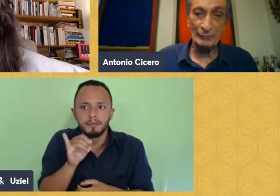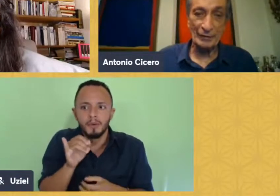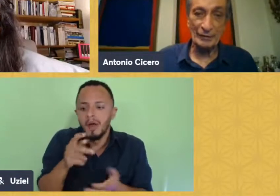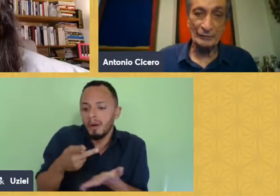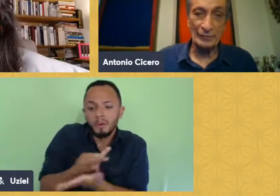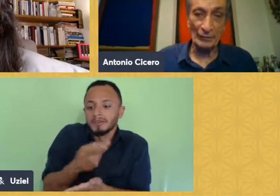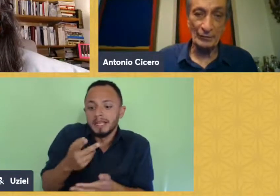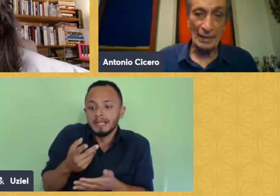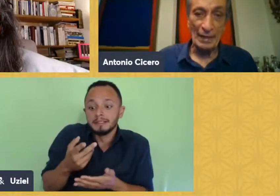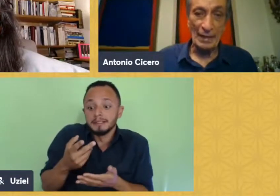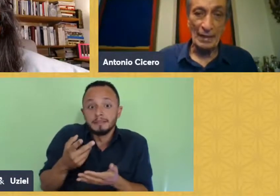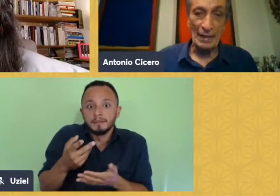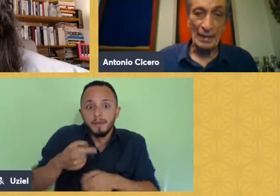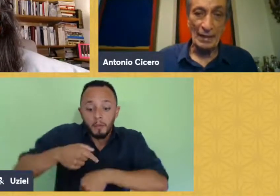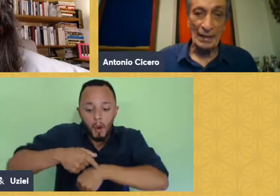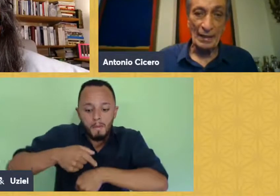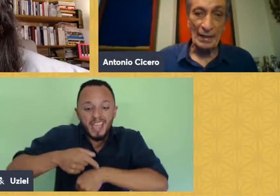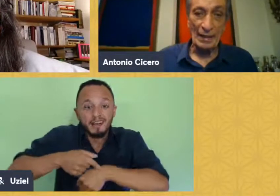estava esperando, não.